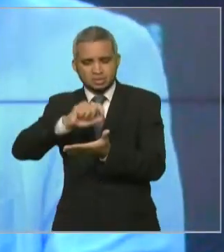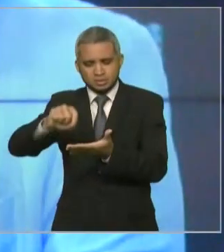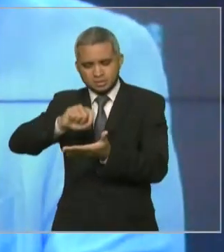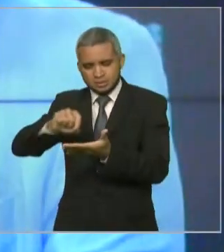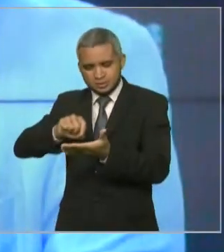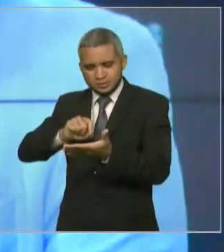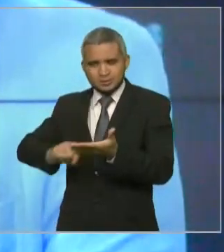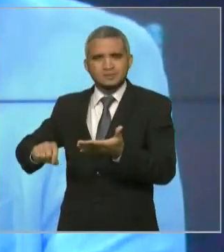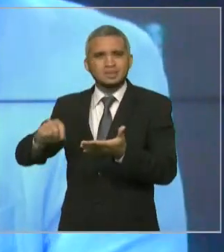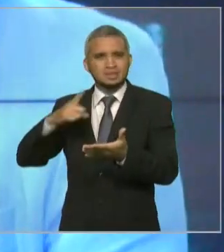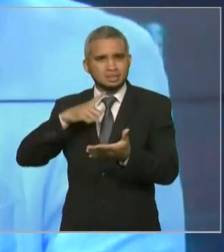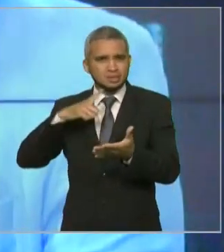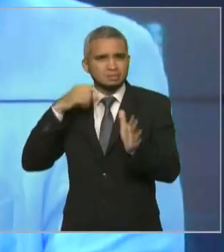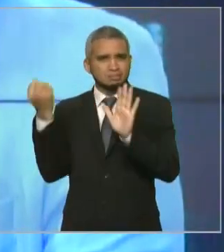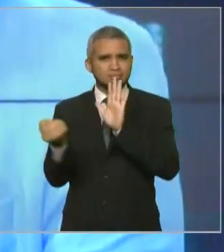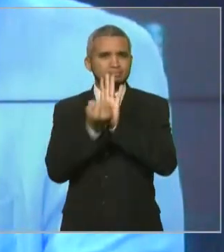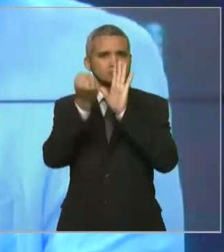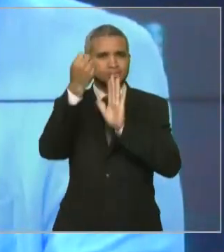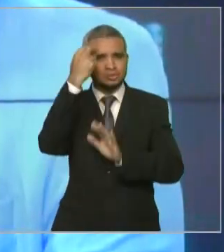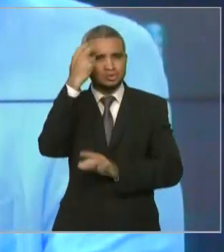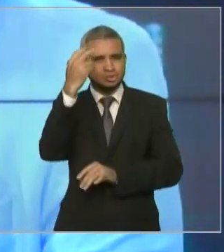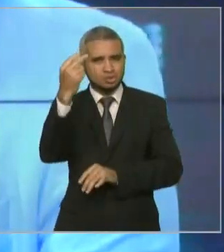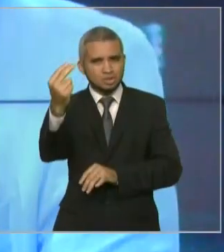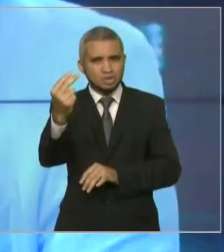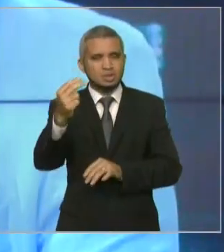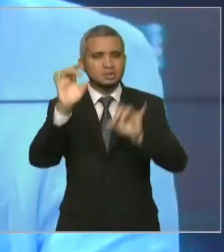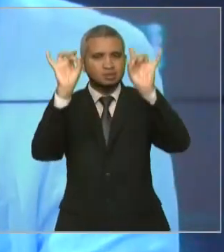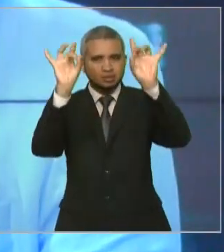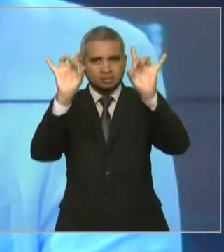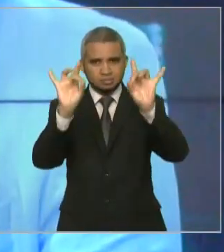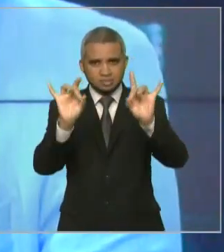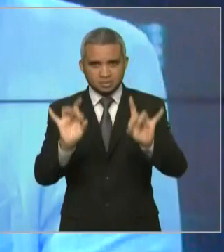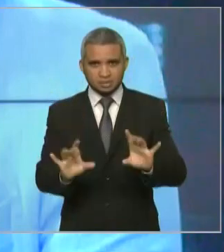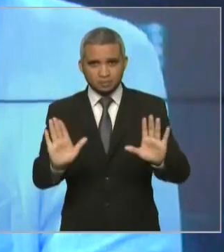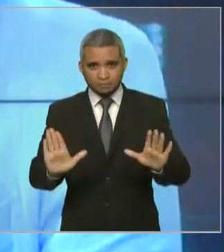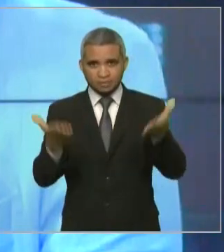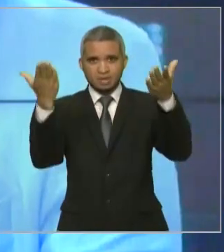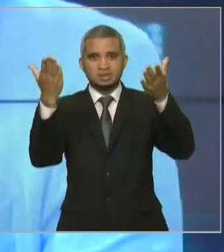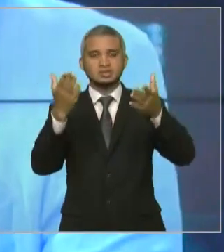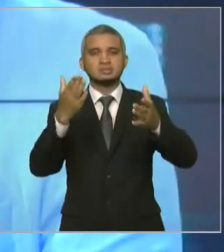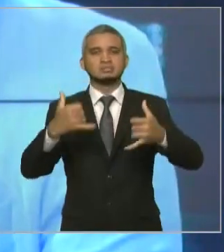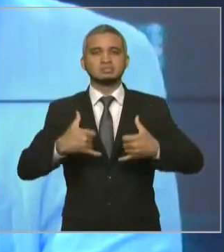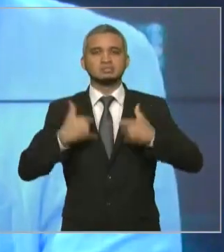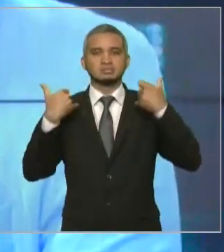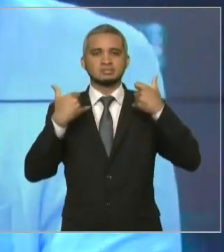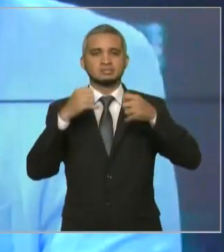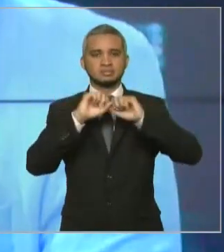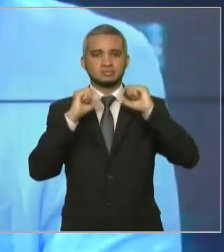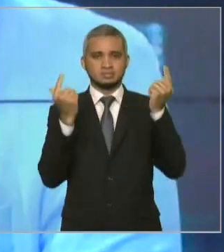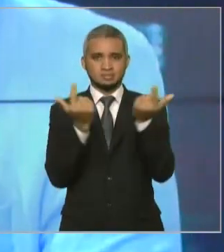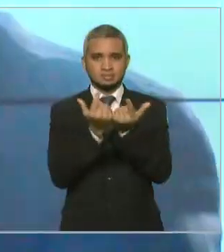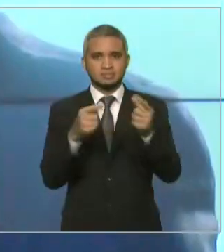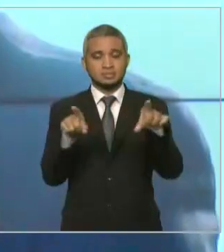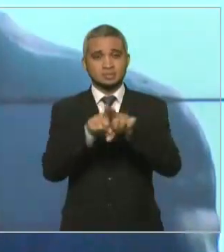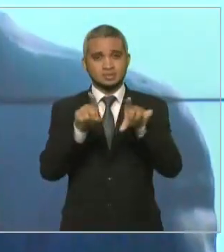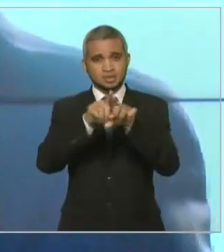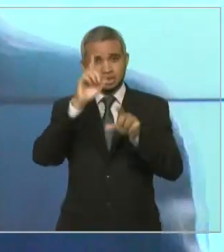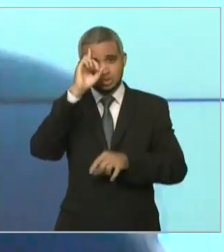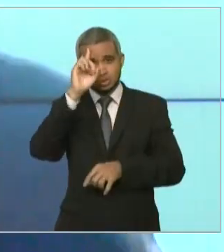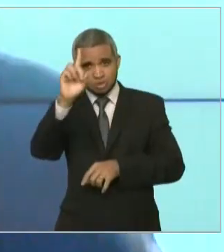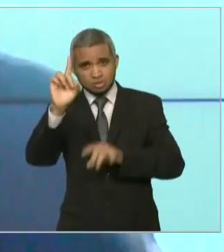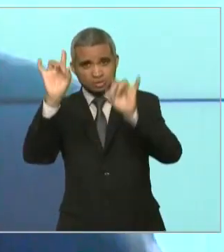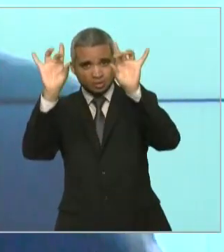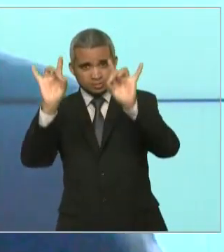enfim, é uma forma especial de comemorar o aniversário da Assembleia Legislativa e o Dia do Poder Legislativo. E isso nos